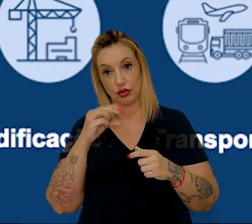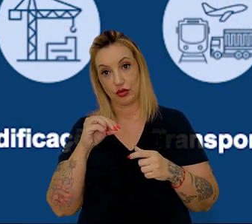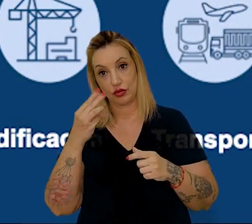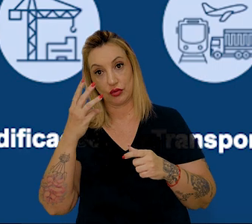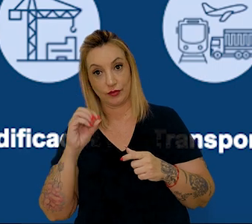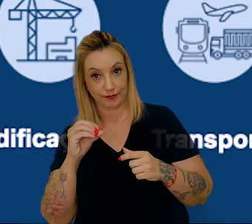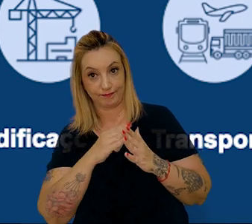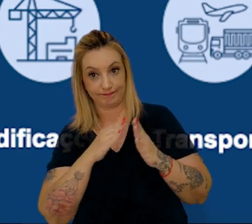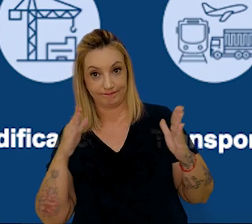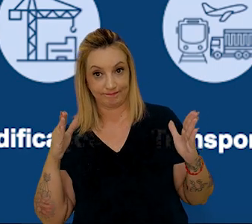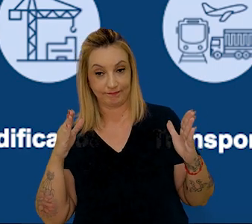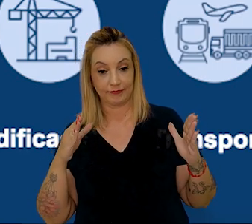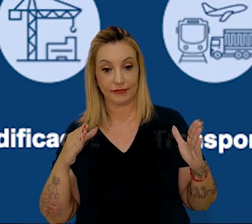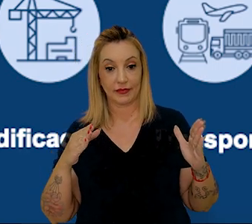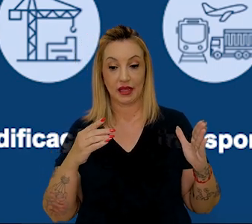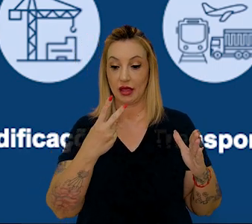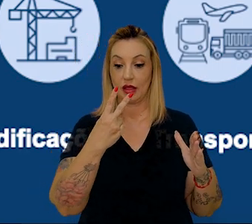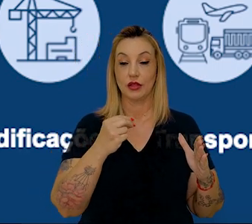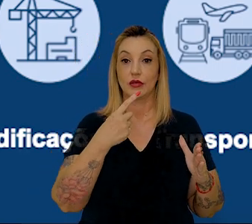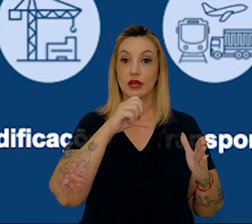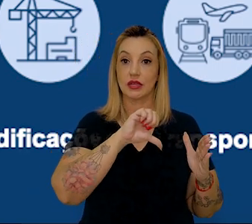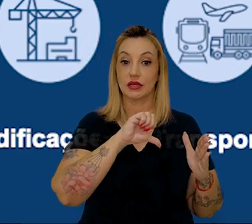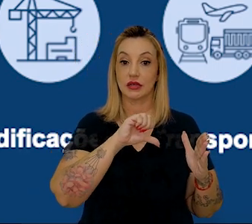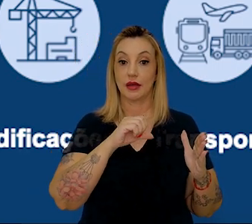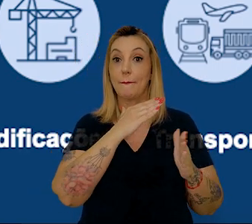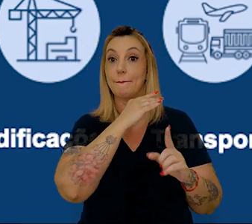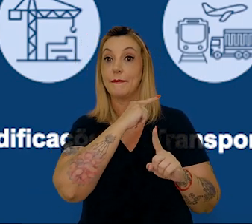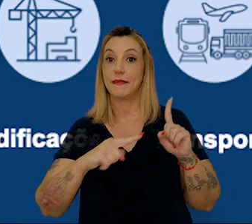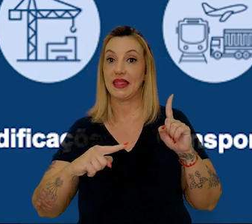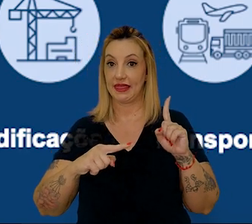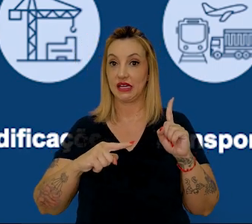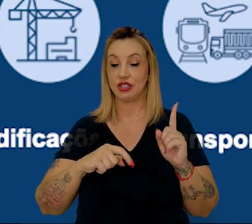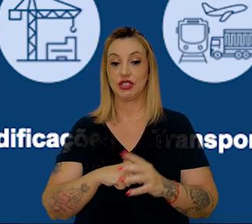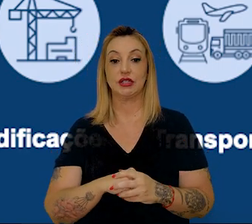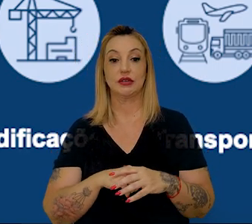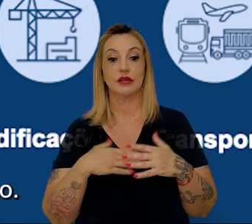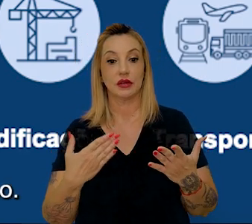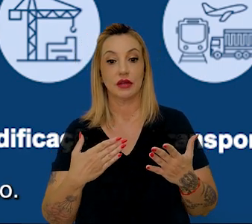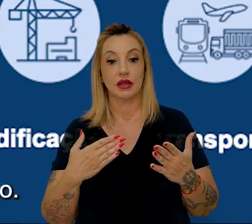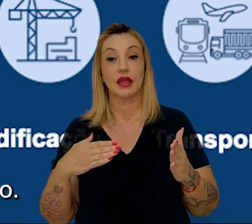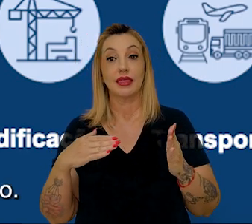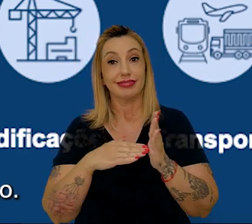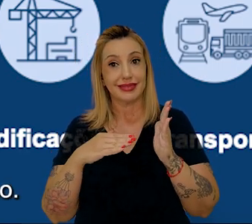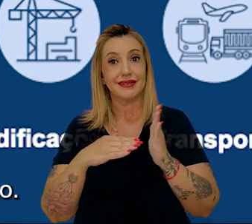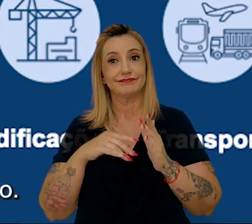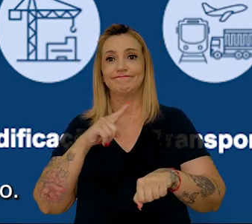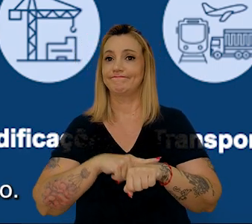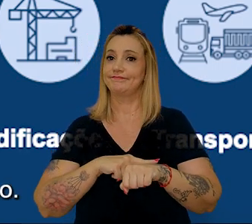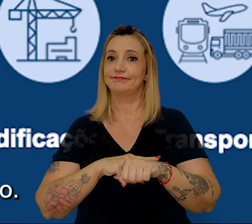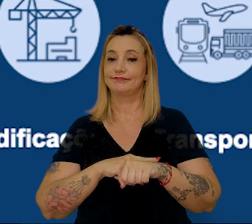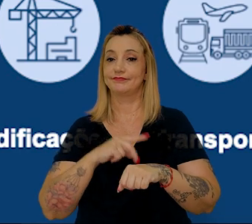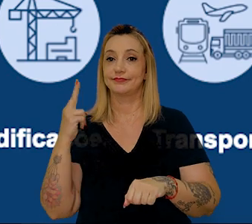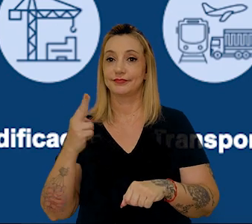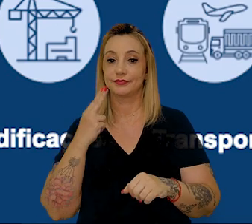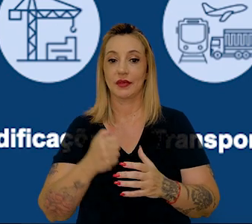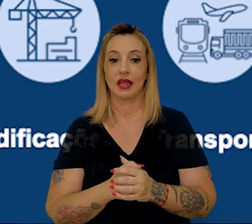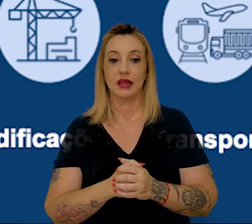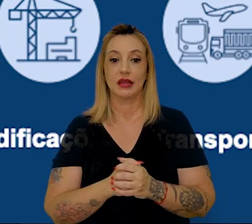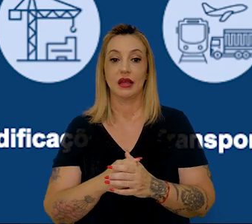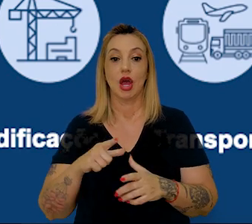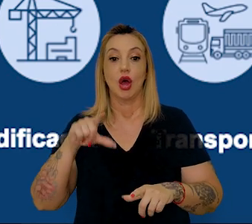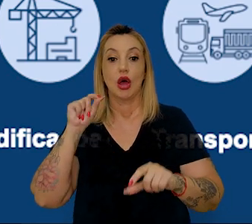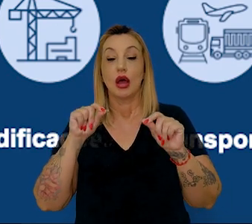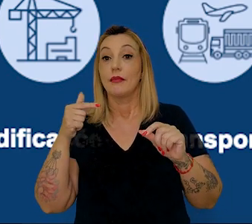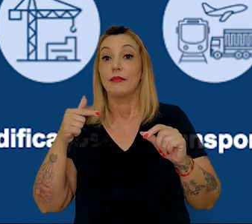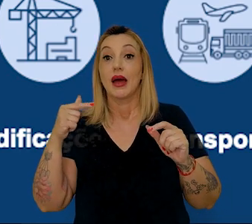relativo a 2019 pela metade mas tem barreira você tem muitas barreiras para isso você tem as opções